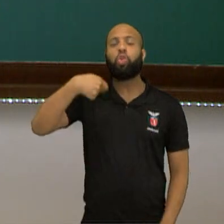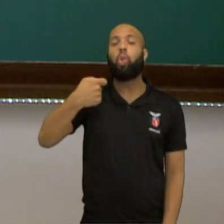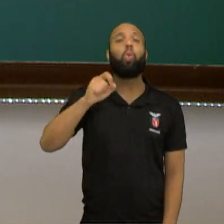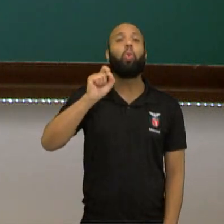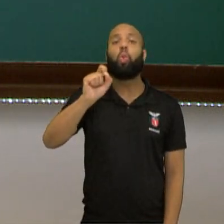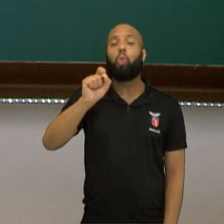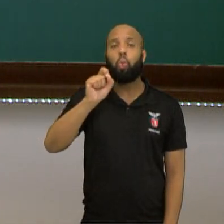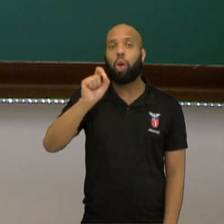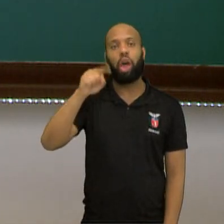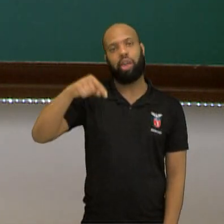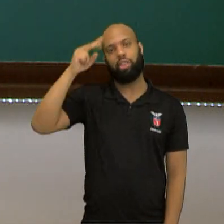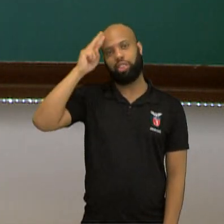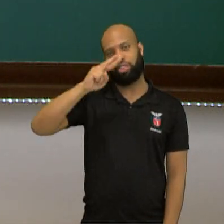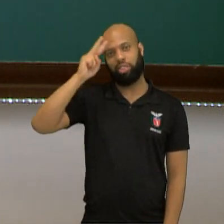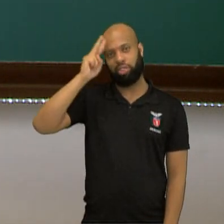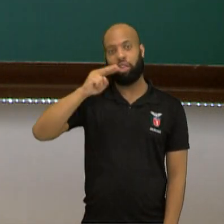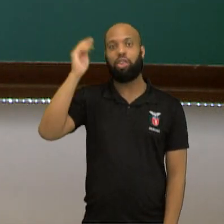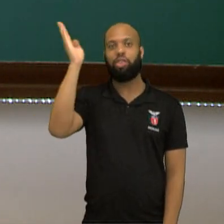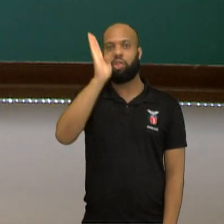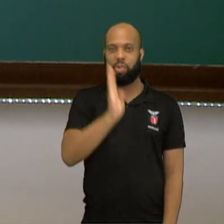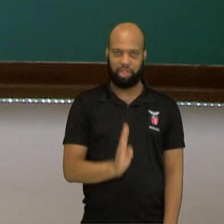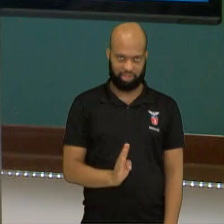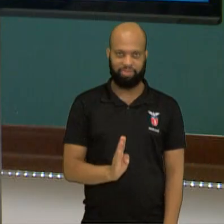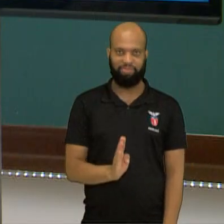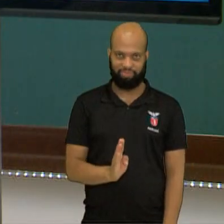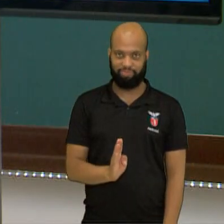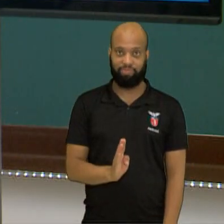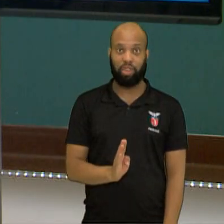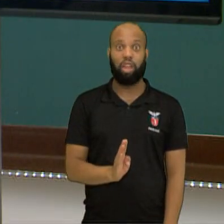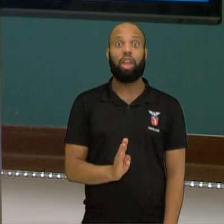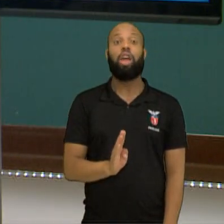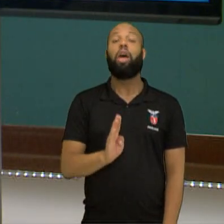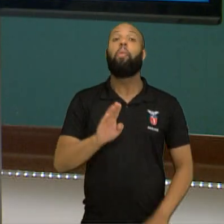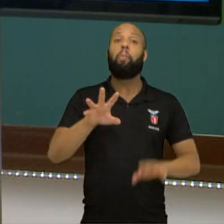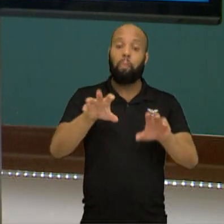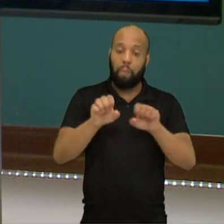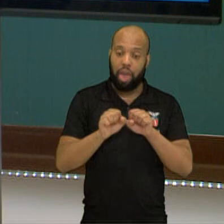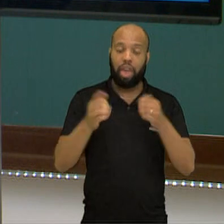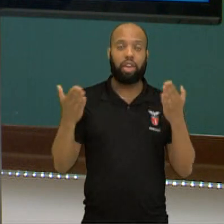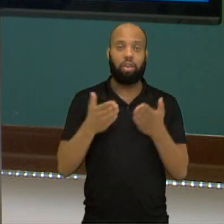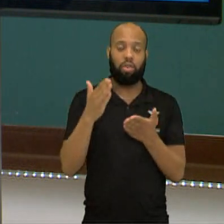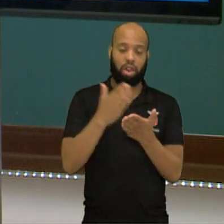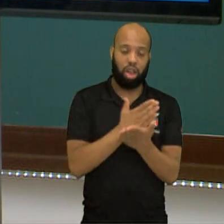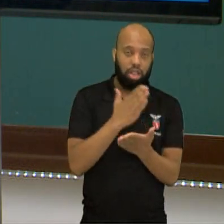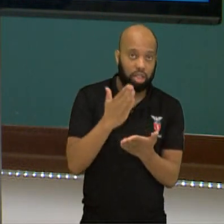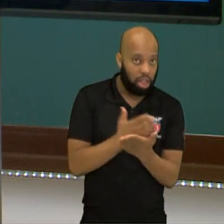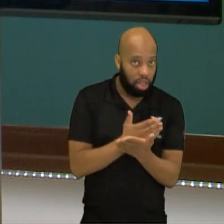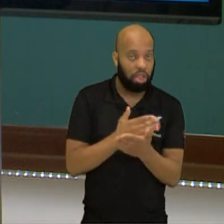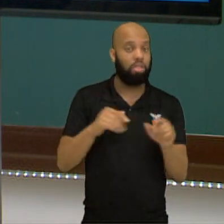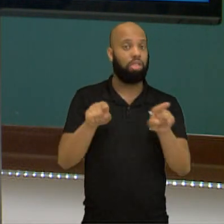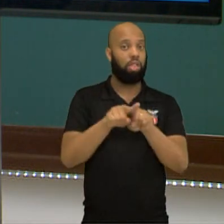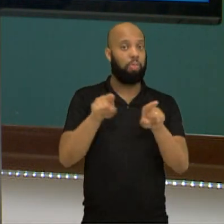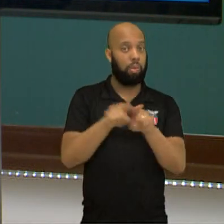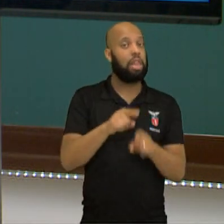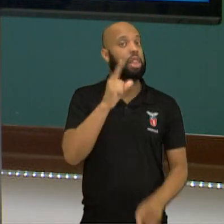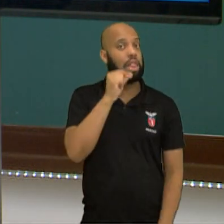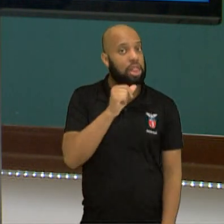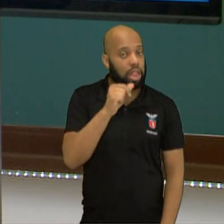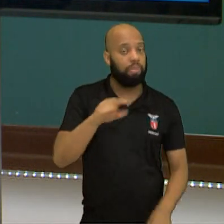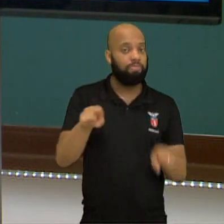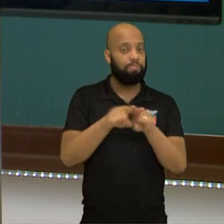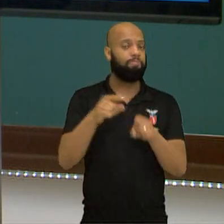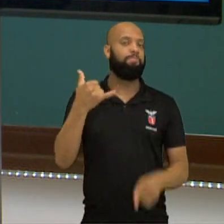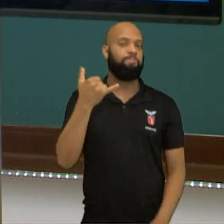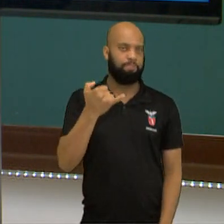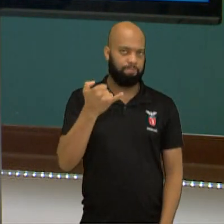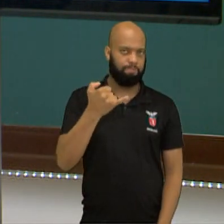Brasil. E para ter muito conhecimento, tenha como companheiro seu caderno, lápis, caneta. Anote as informações